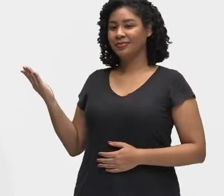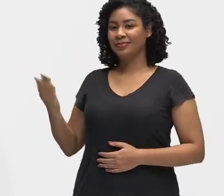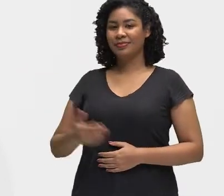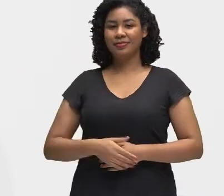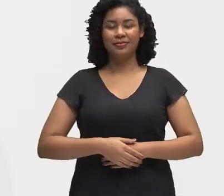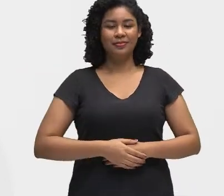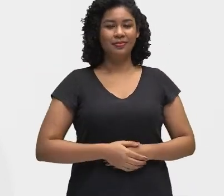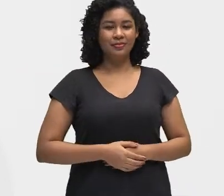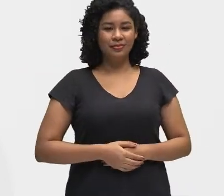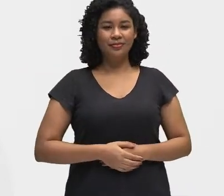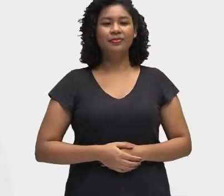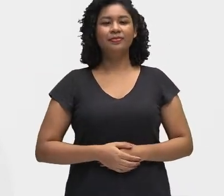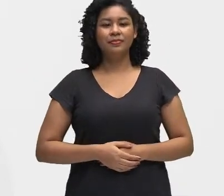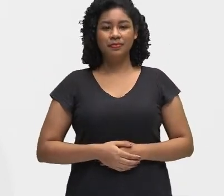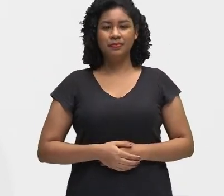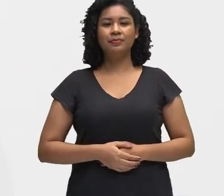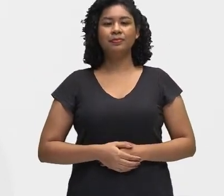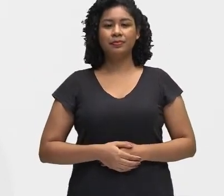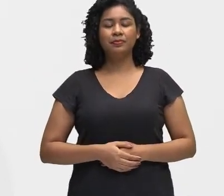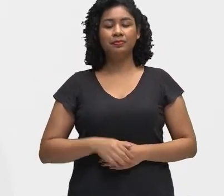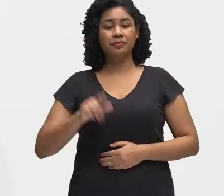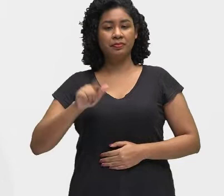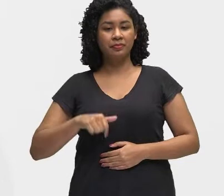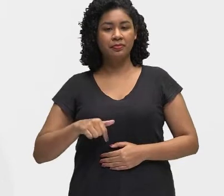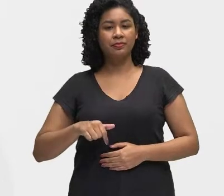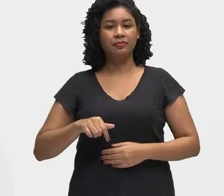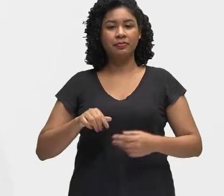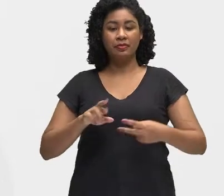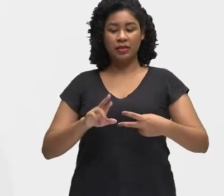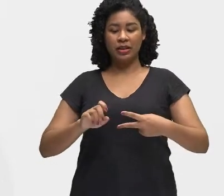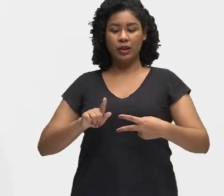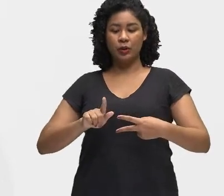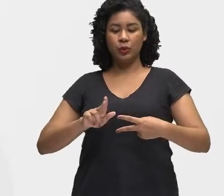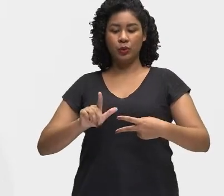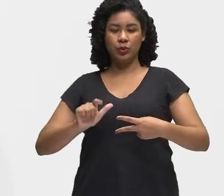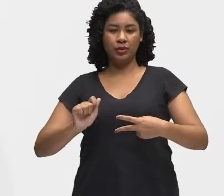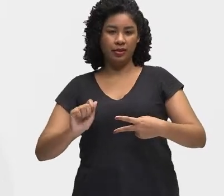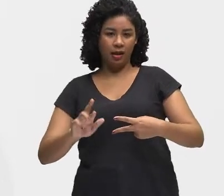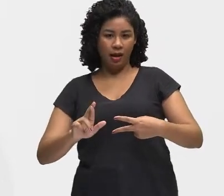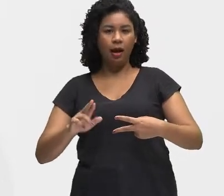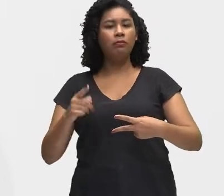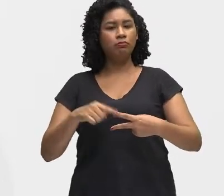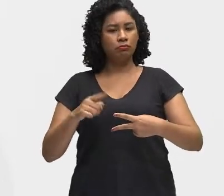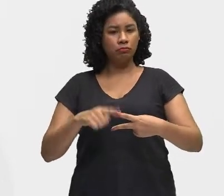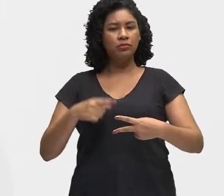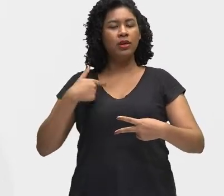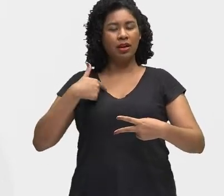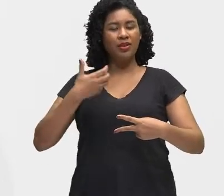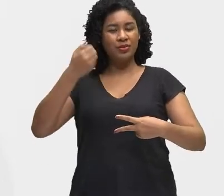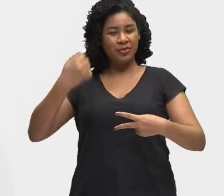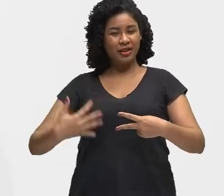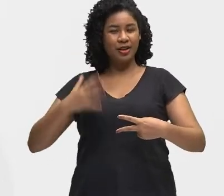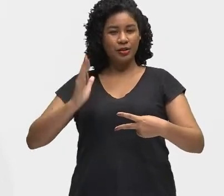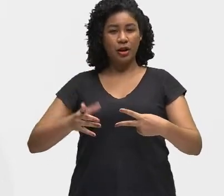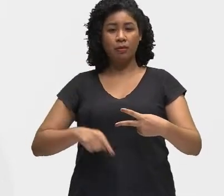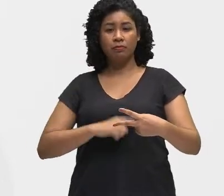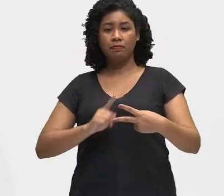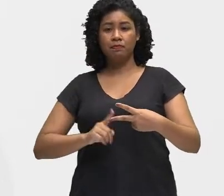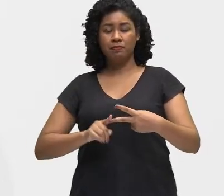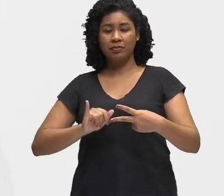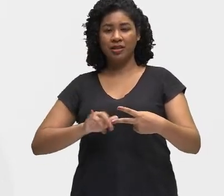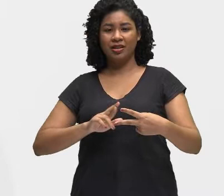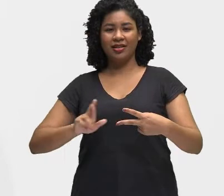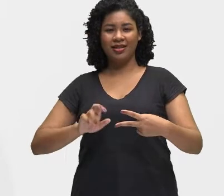assunto é formas regulares e irregulares dos verbos no passado. Vocês já viram esse acréscimo de D e ED nos verbos regulares com a